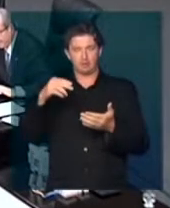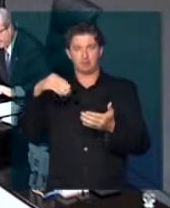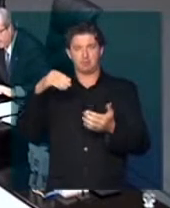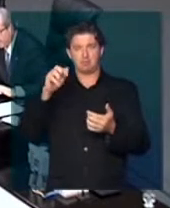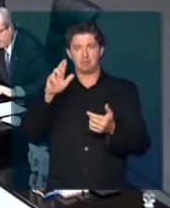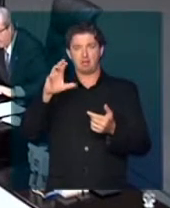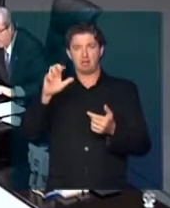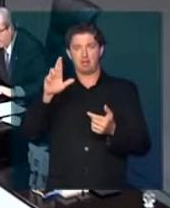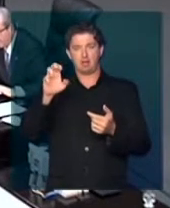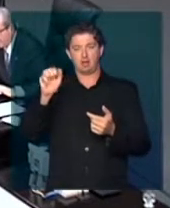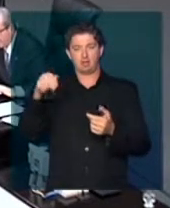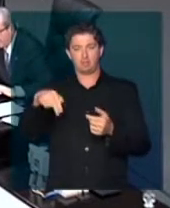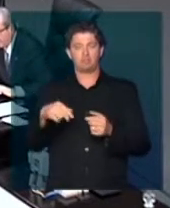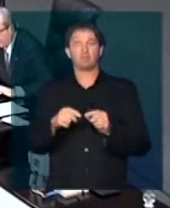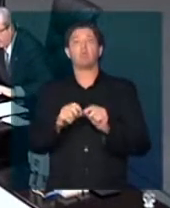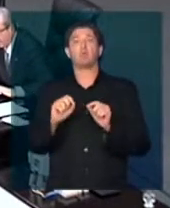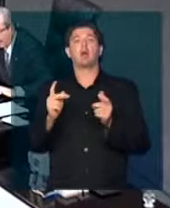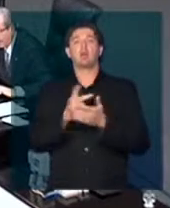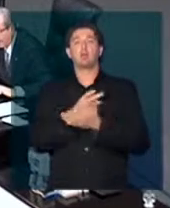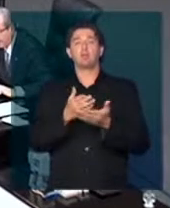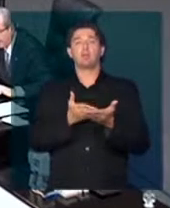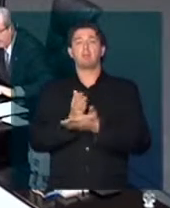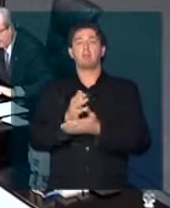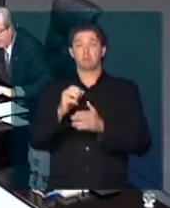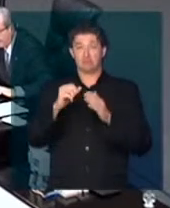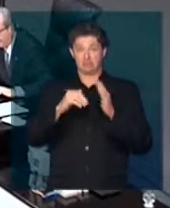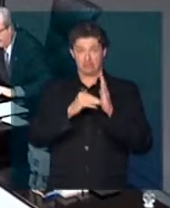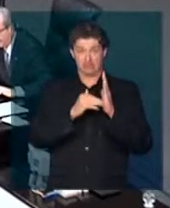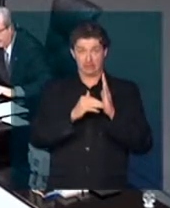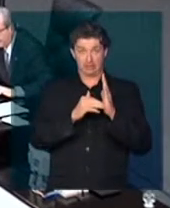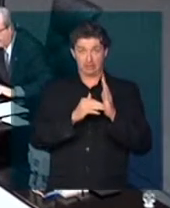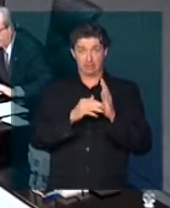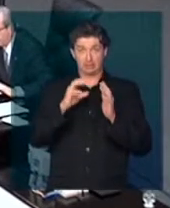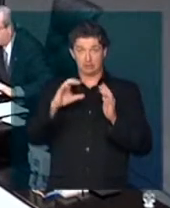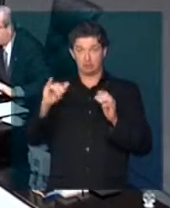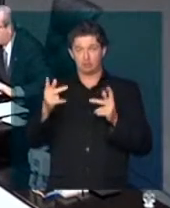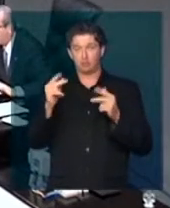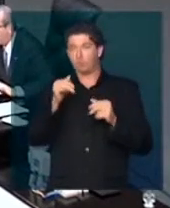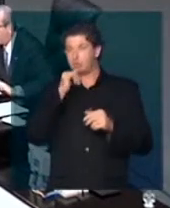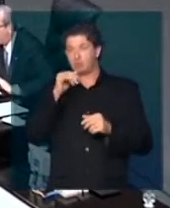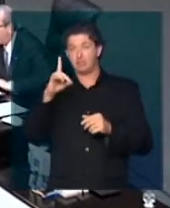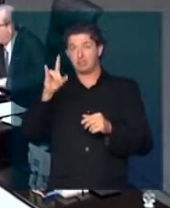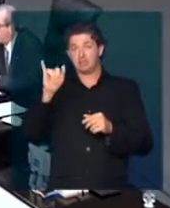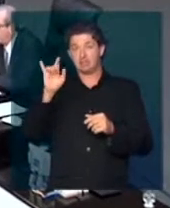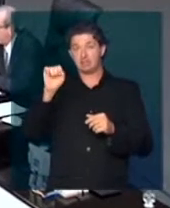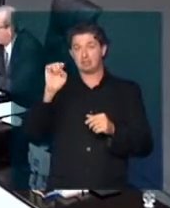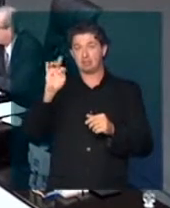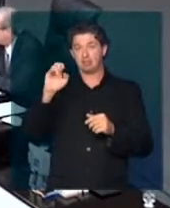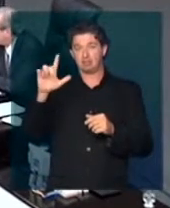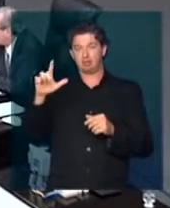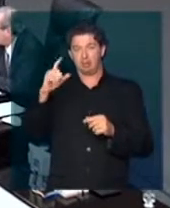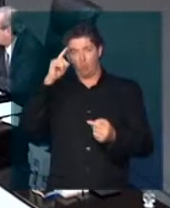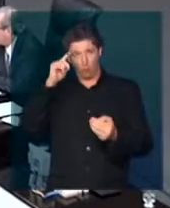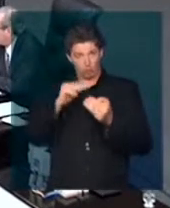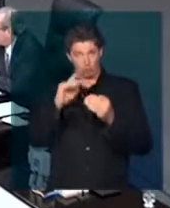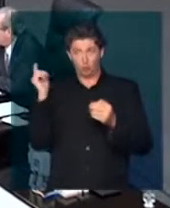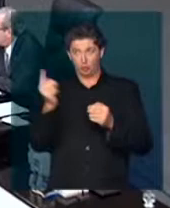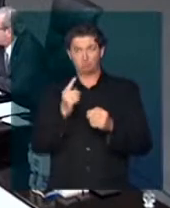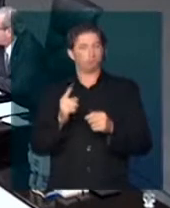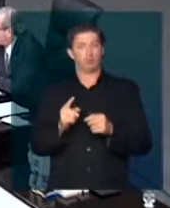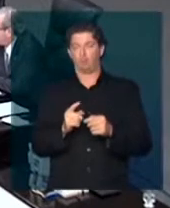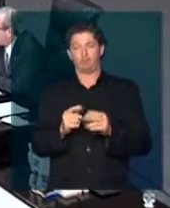Marcrian, o que passou pela CCJ do Senado é consenso na Câmara, como, por exemplo, o voto distrital? Não, não é consenso na